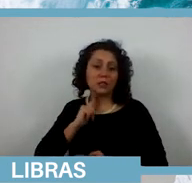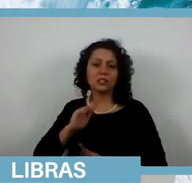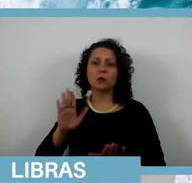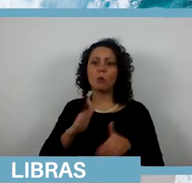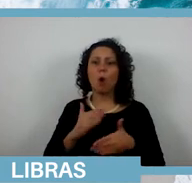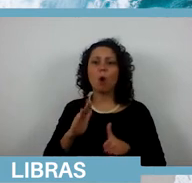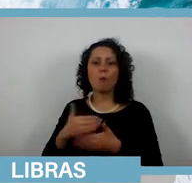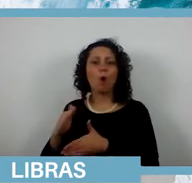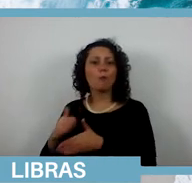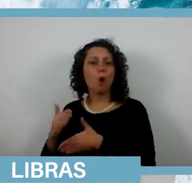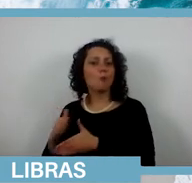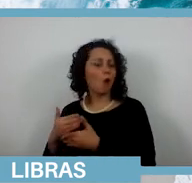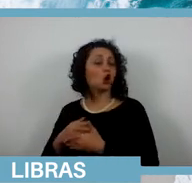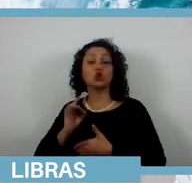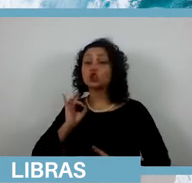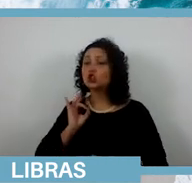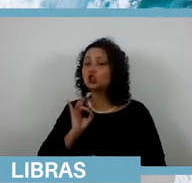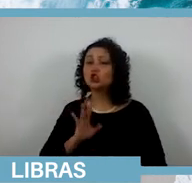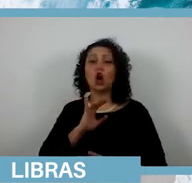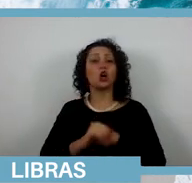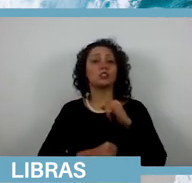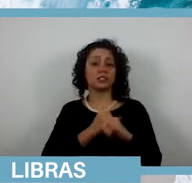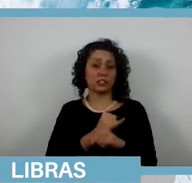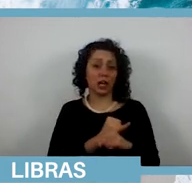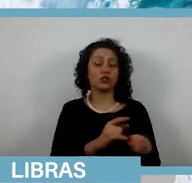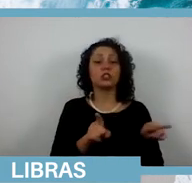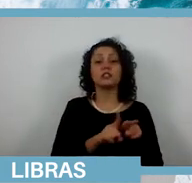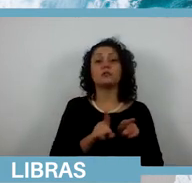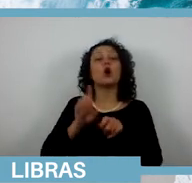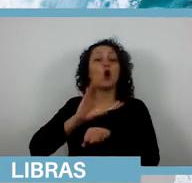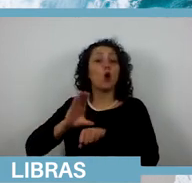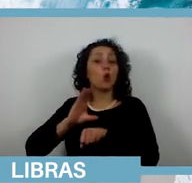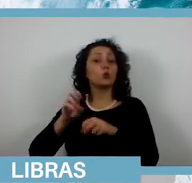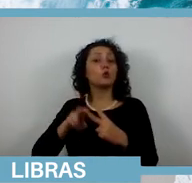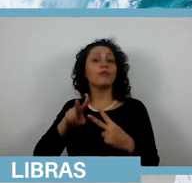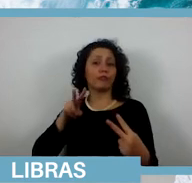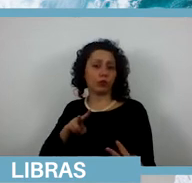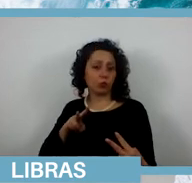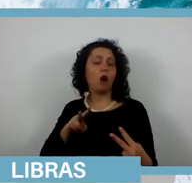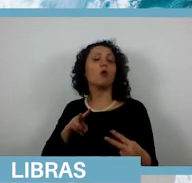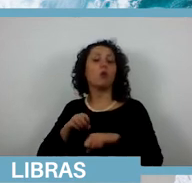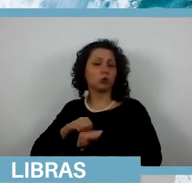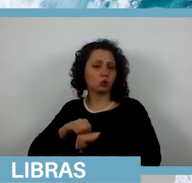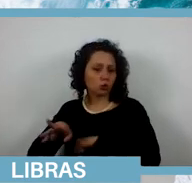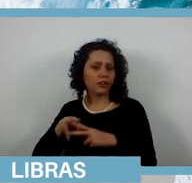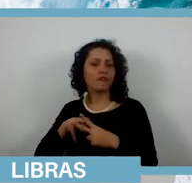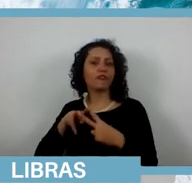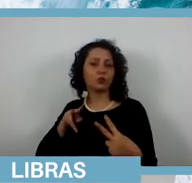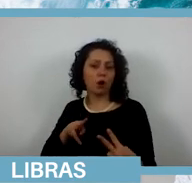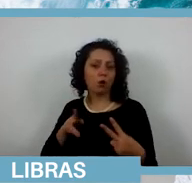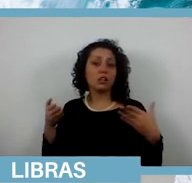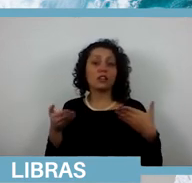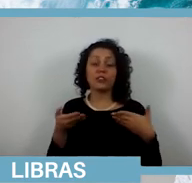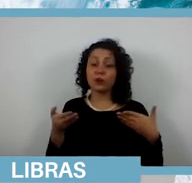só no site e fui migrando meus cursos para online também, e as consultorias também. Então, hoje eu estou nesse momento, né, de transferir o